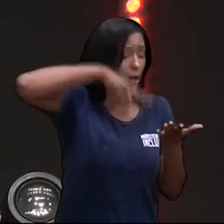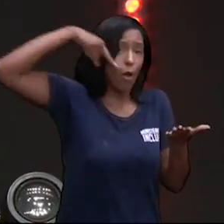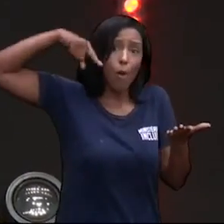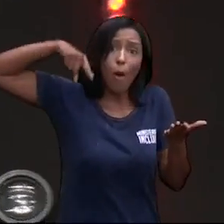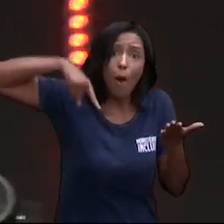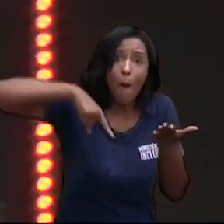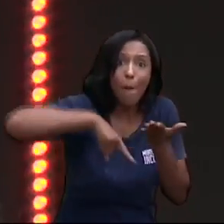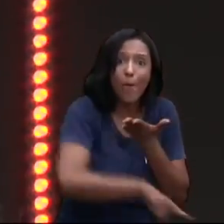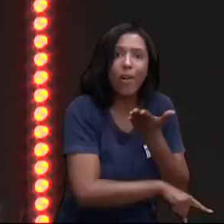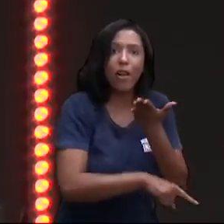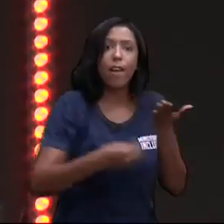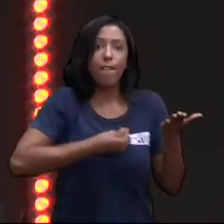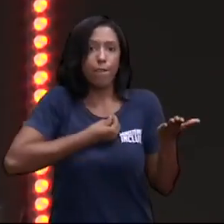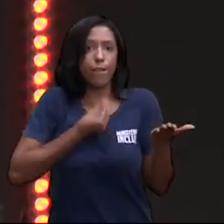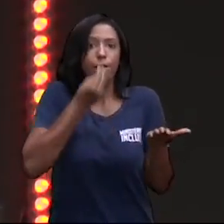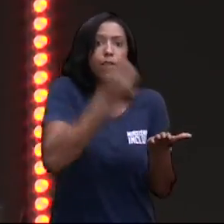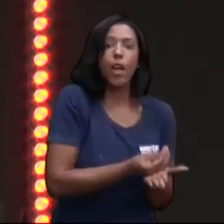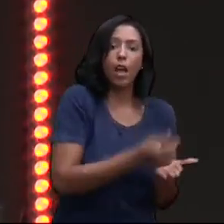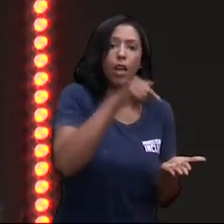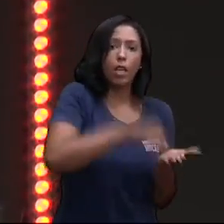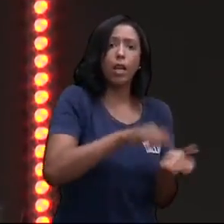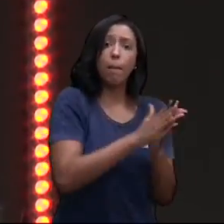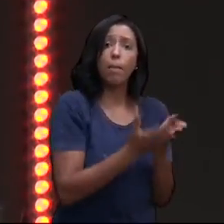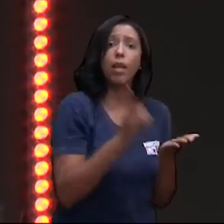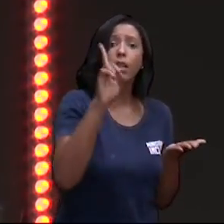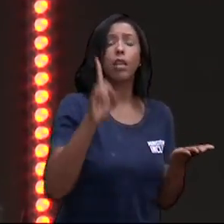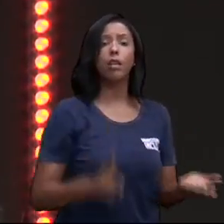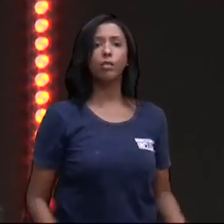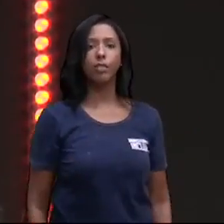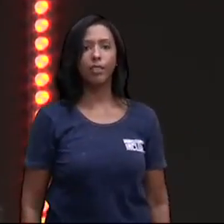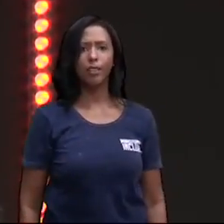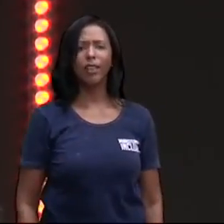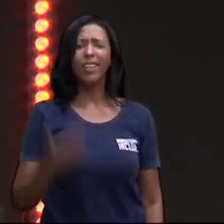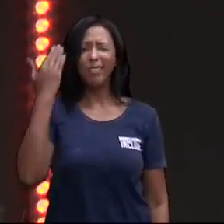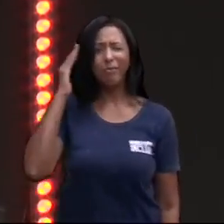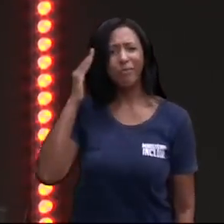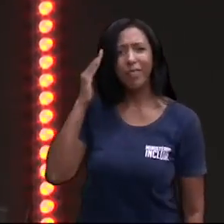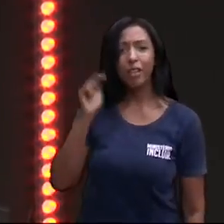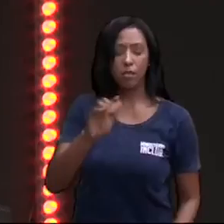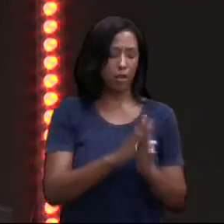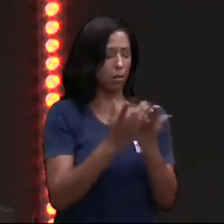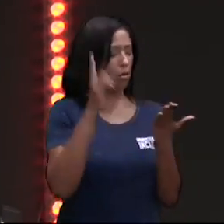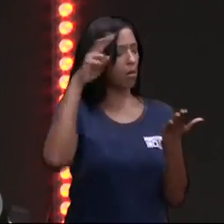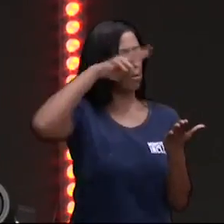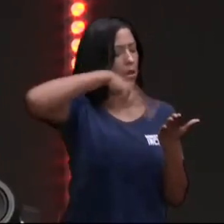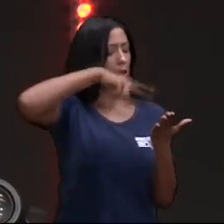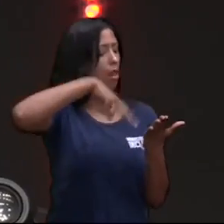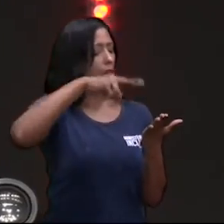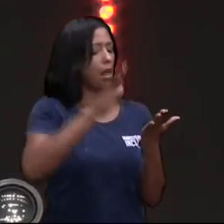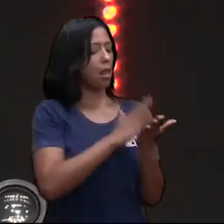vivenciar a palavra que eu leio quem tá entendendo e se você lê como quem tá lendo como livrinho qualquer